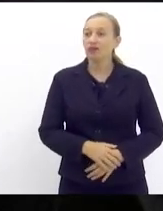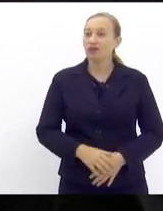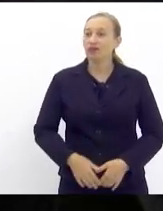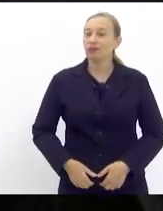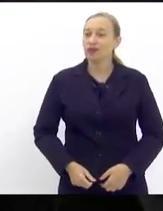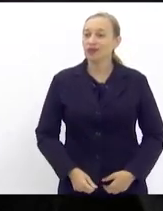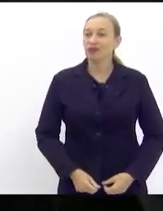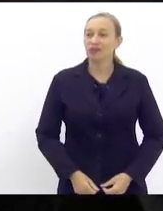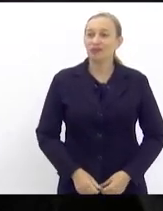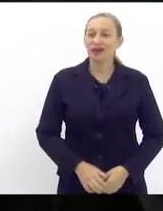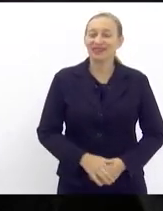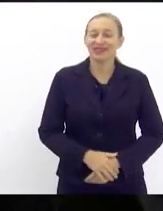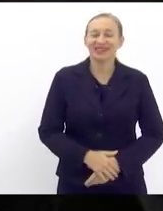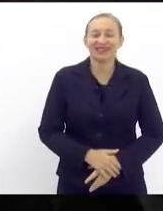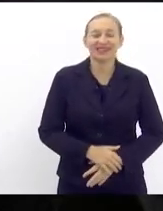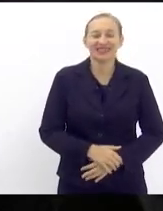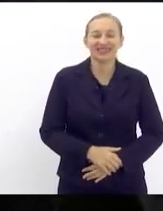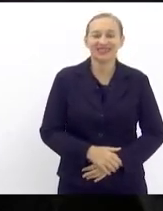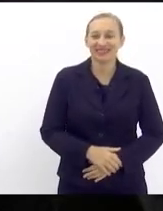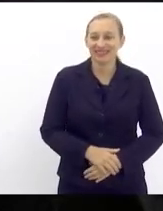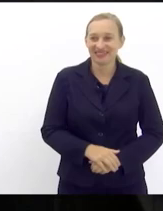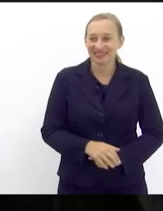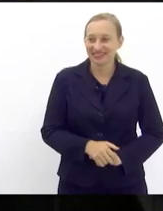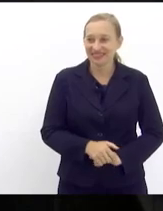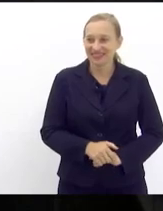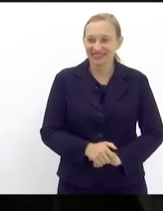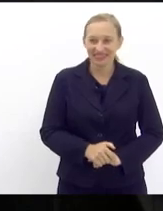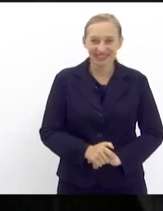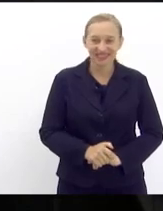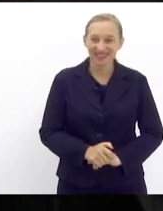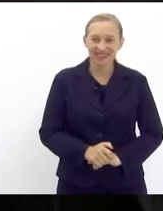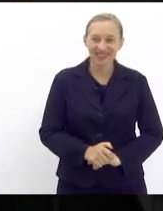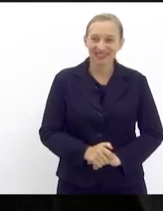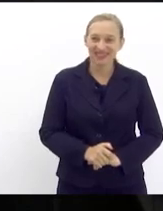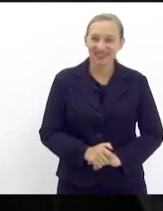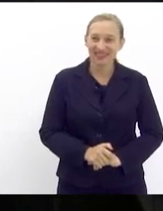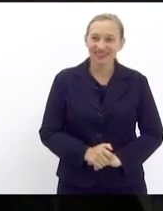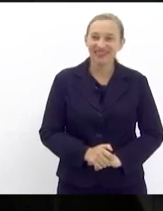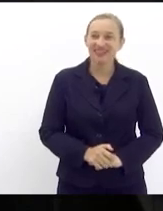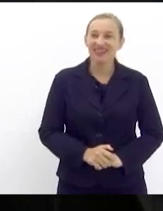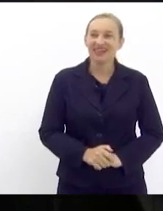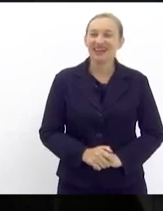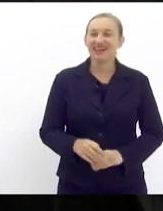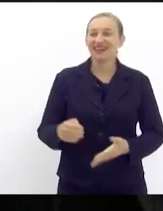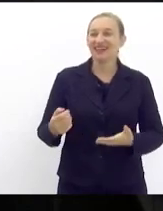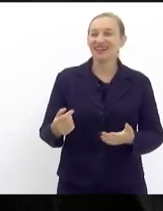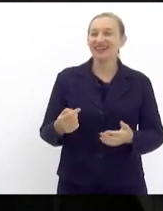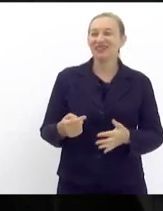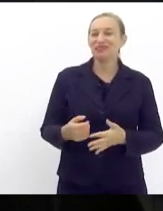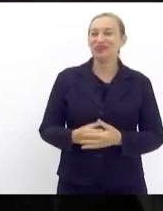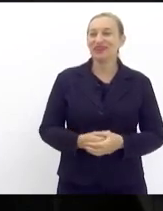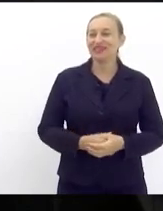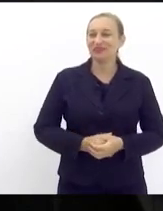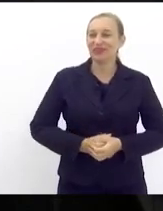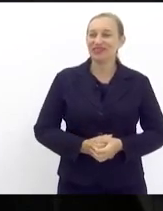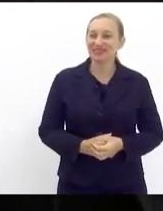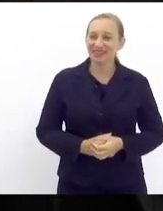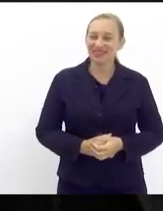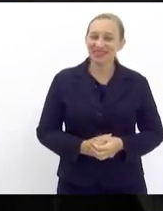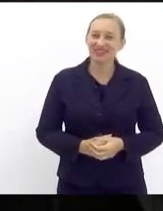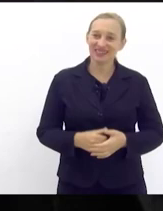nenhuma dúvida nenhuma o símbolo dessa luta que perpassa